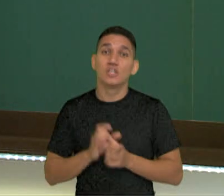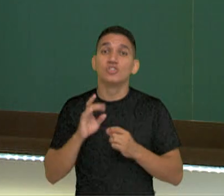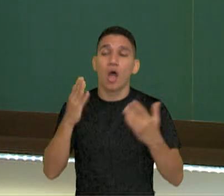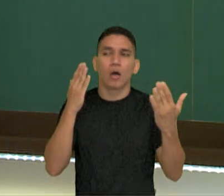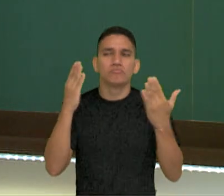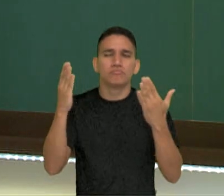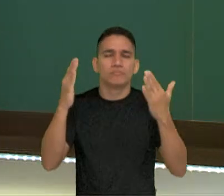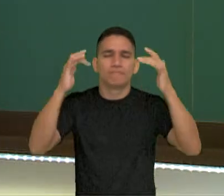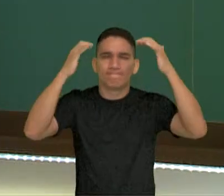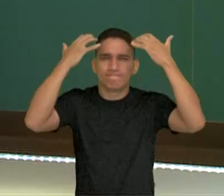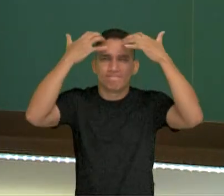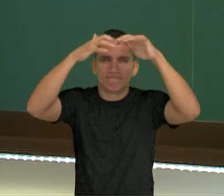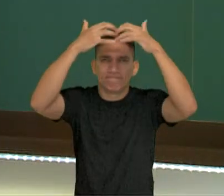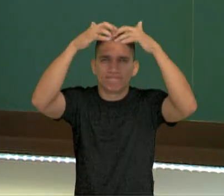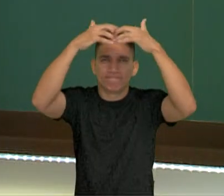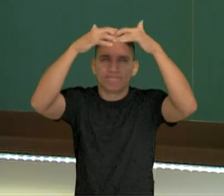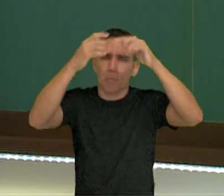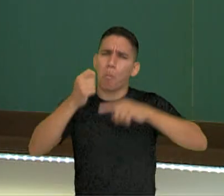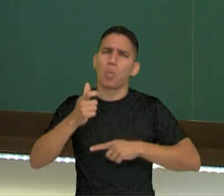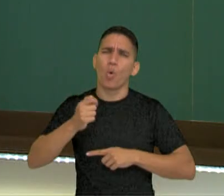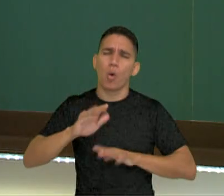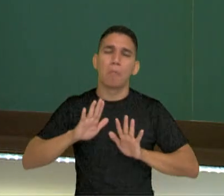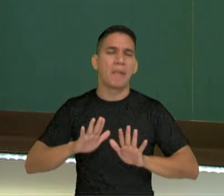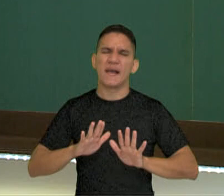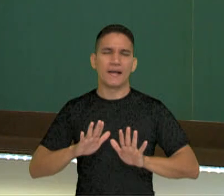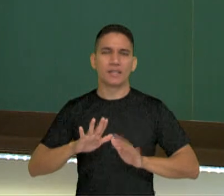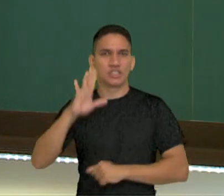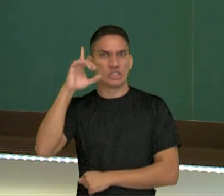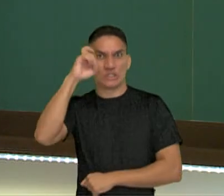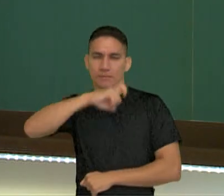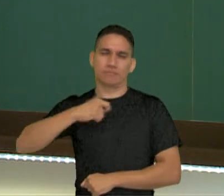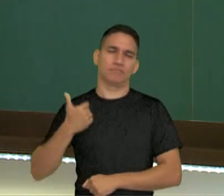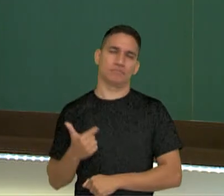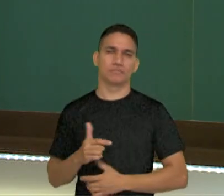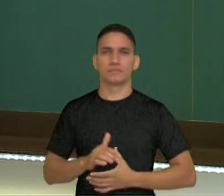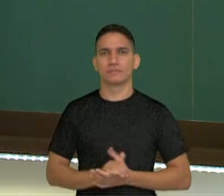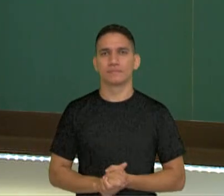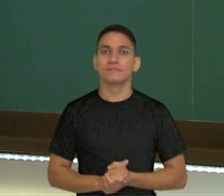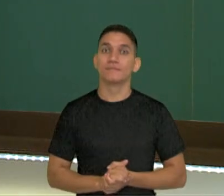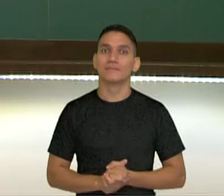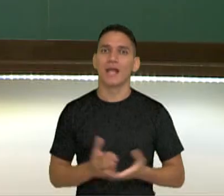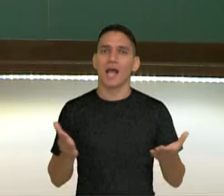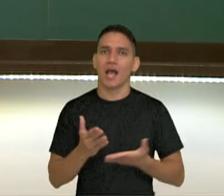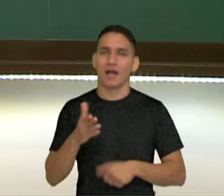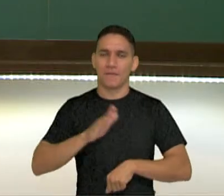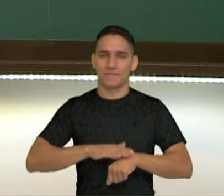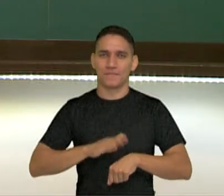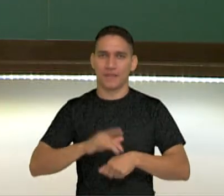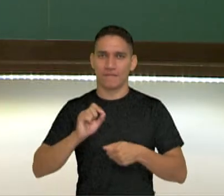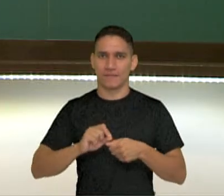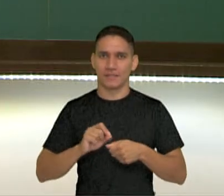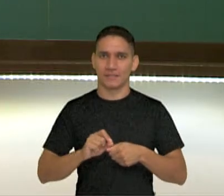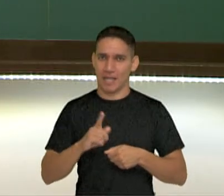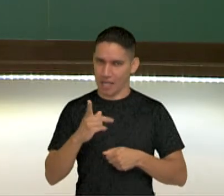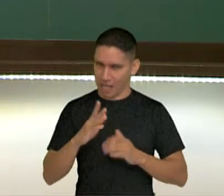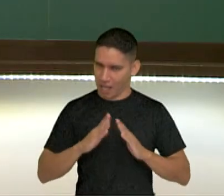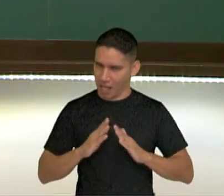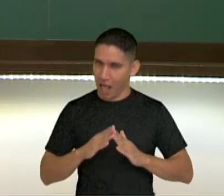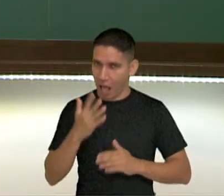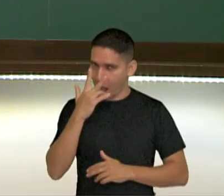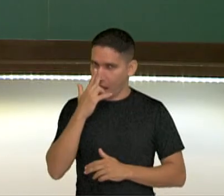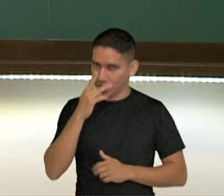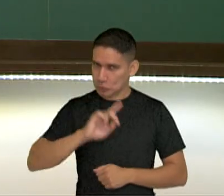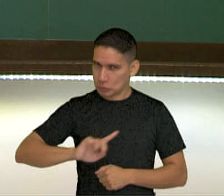para pensar, tem que raciocinar um pouquinho, mas nada muito difícil. Agora, um para você fazer sozinho, né? Achou que não ia fazer mais? Vamos